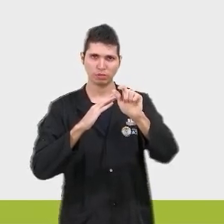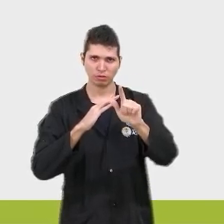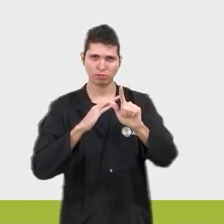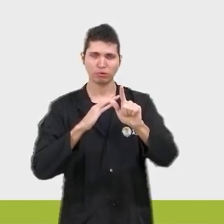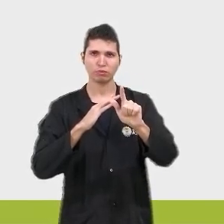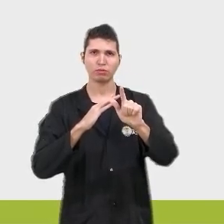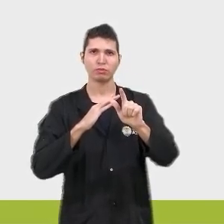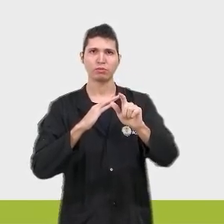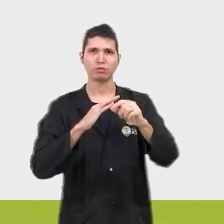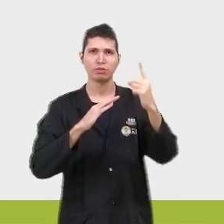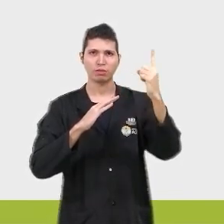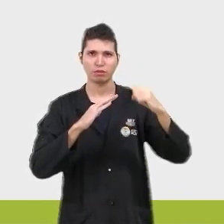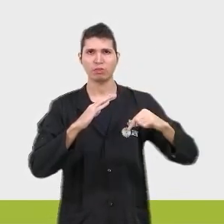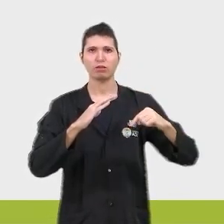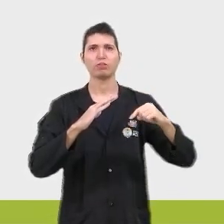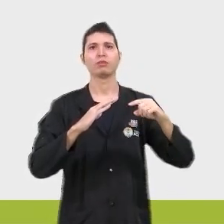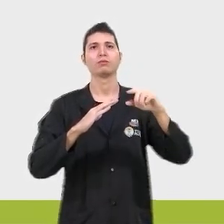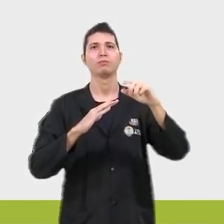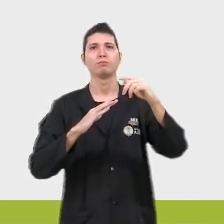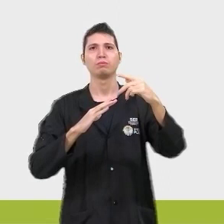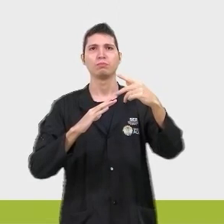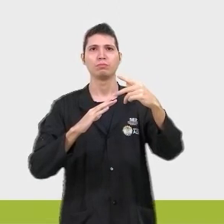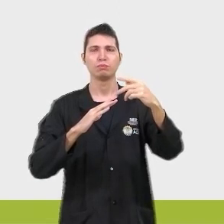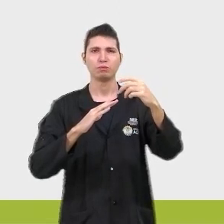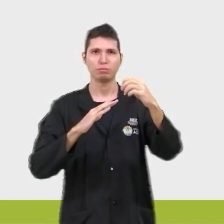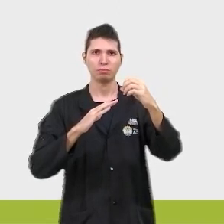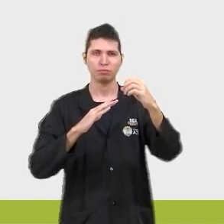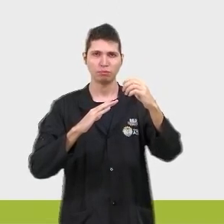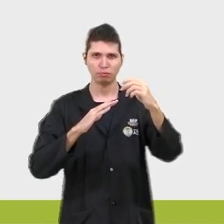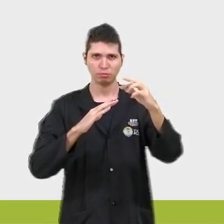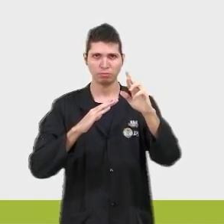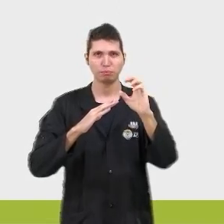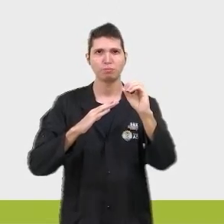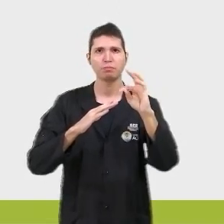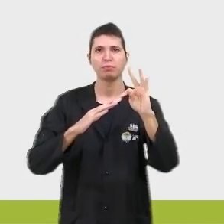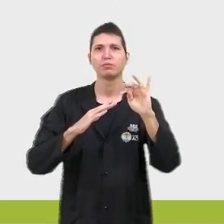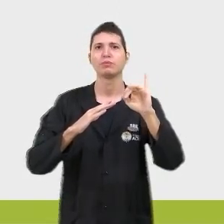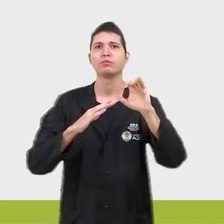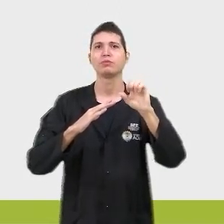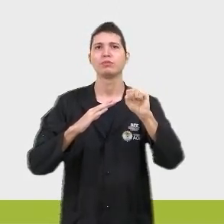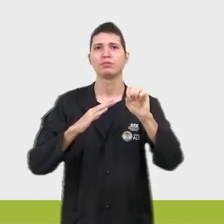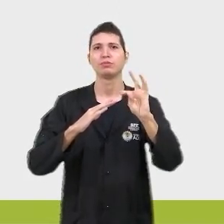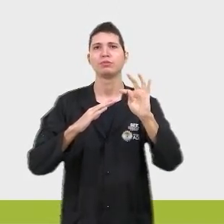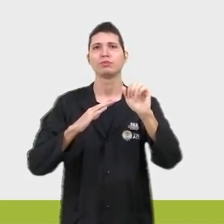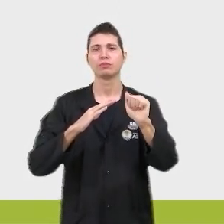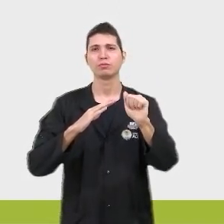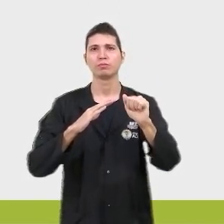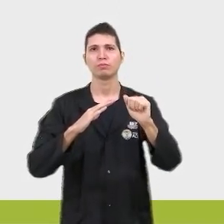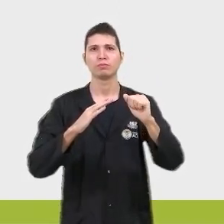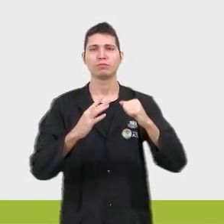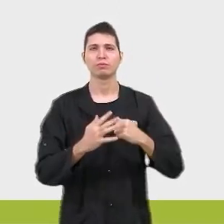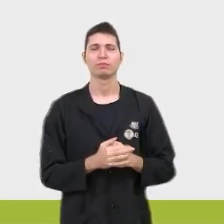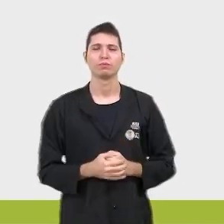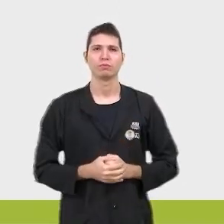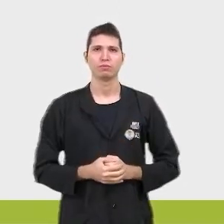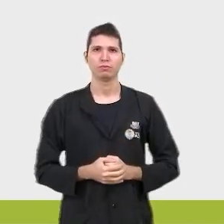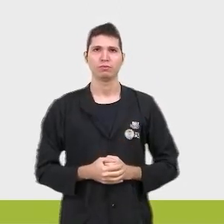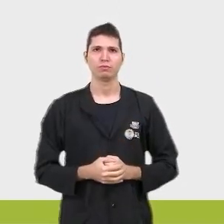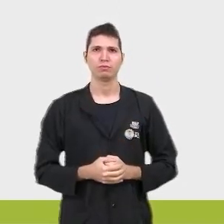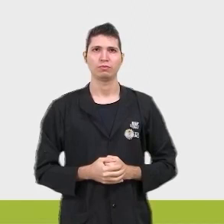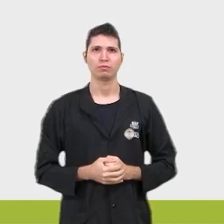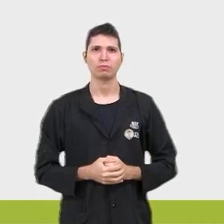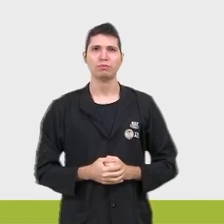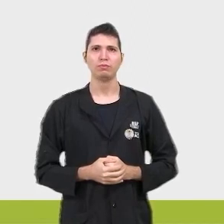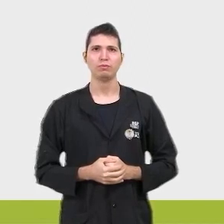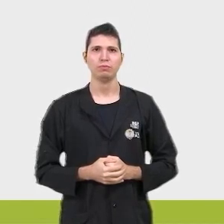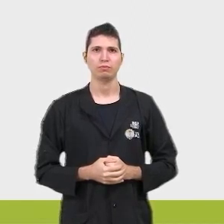Pertencentes ao fitoplâncton. Esses organismos raramente são citados quando o assunto é a preservação da biodiversidade, mas